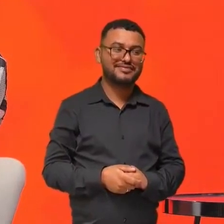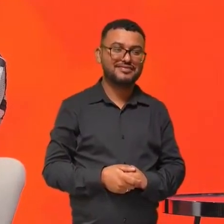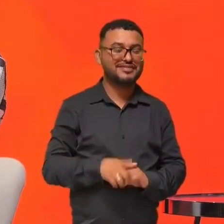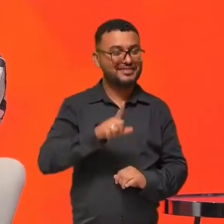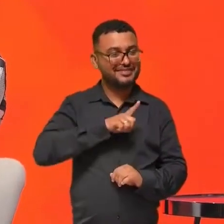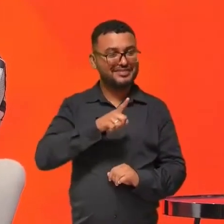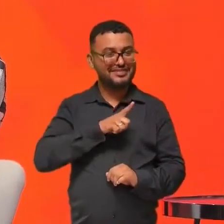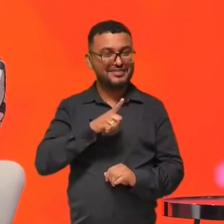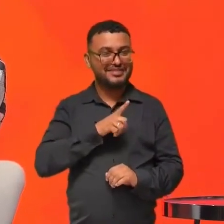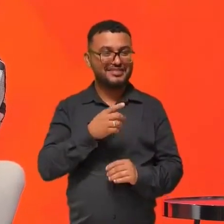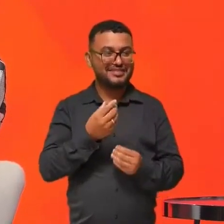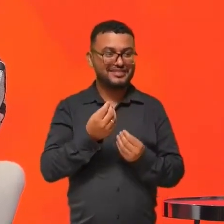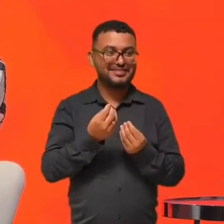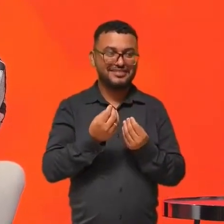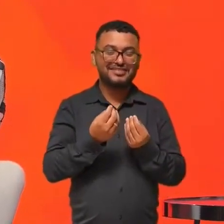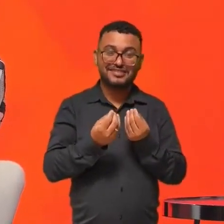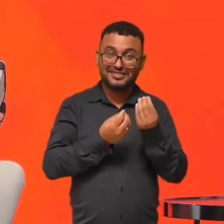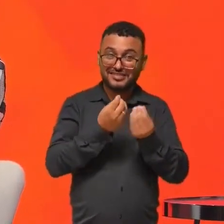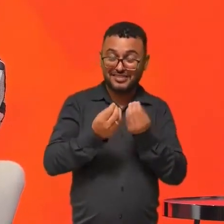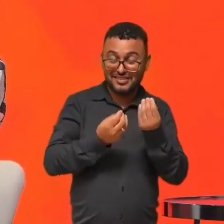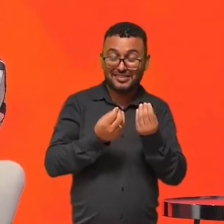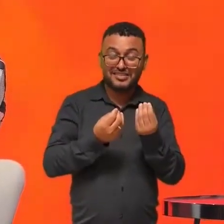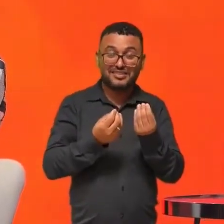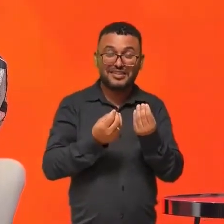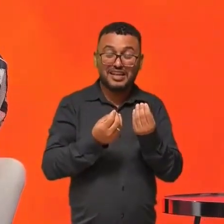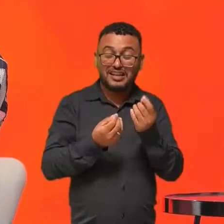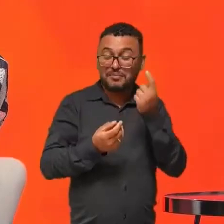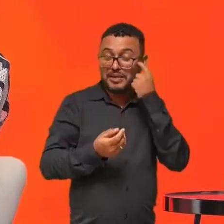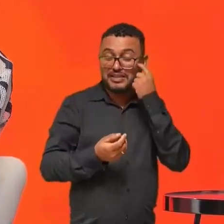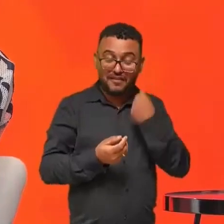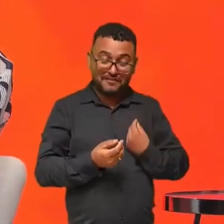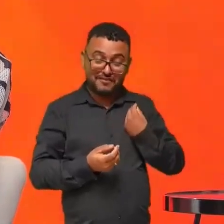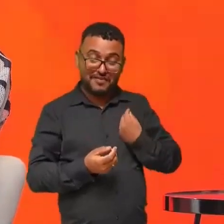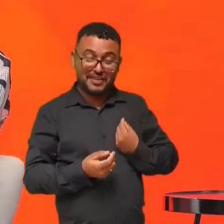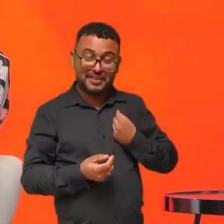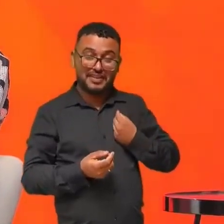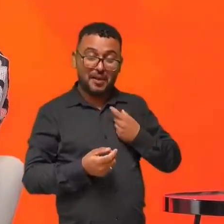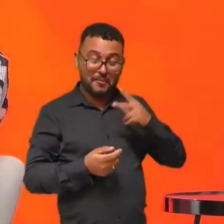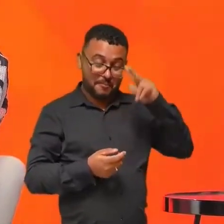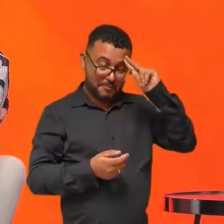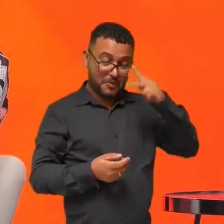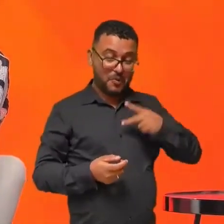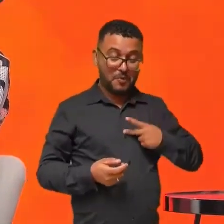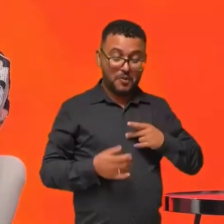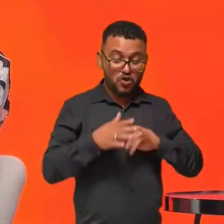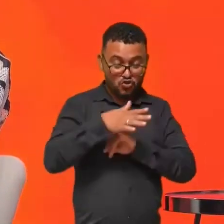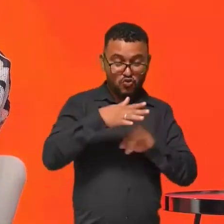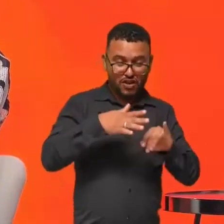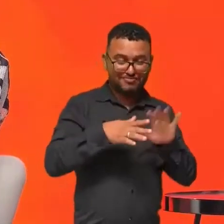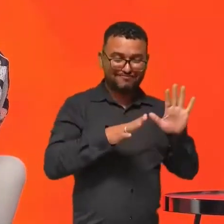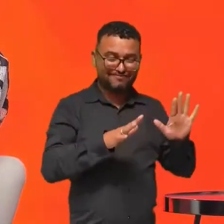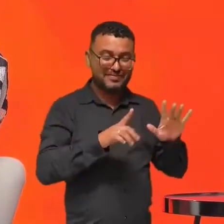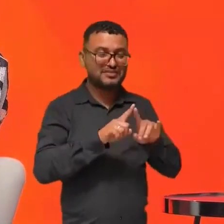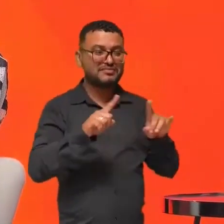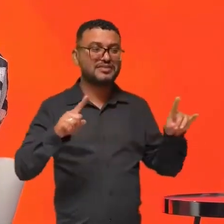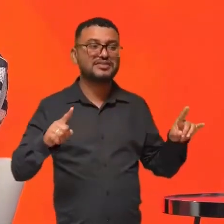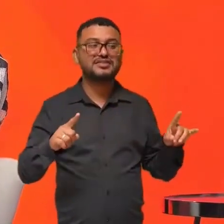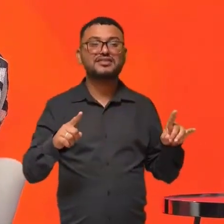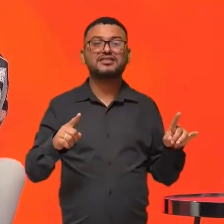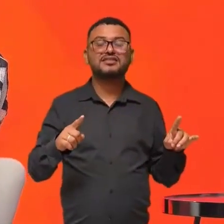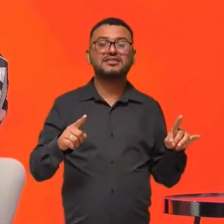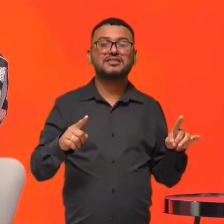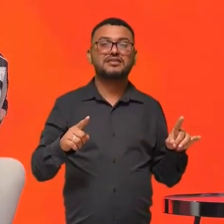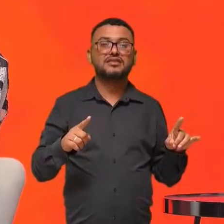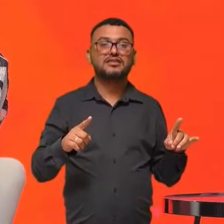como uma coisa distante, impessoal e meramente institucional, mas realmente trazendo a pessoa que estava à frente dali de forma